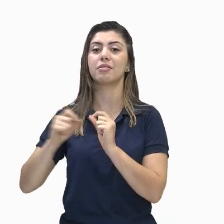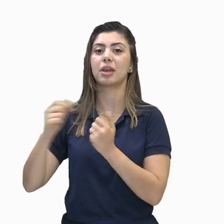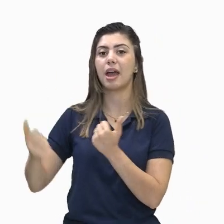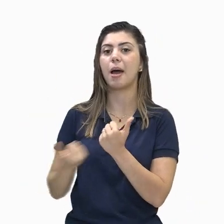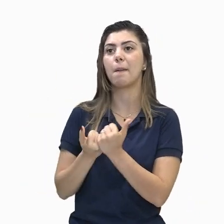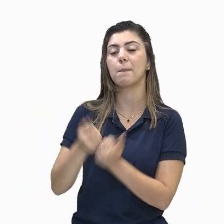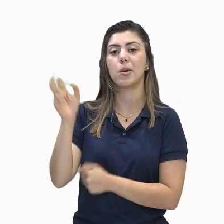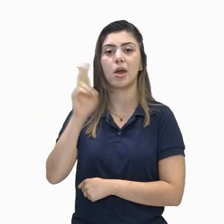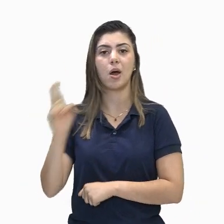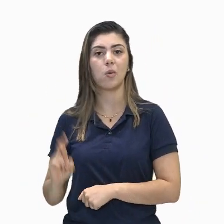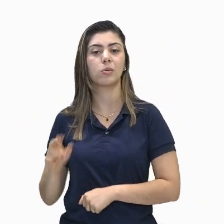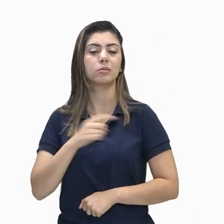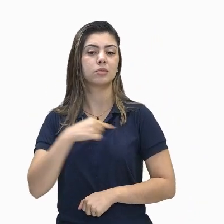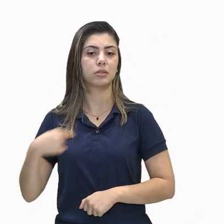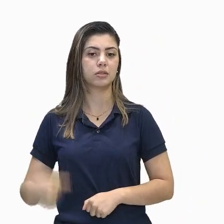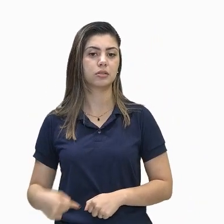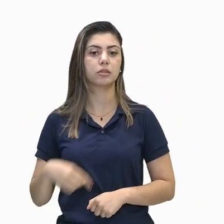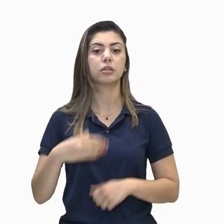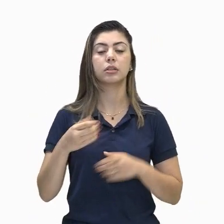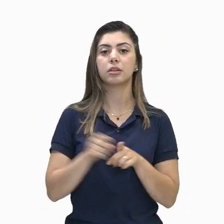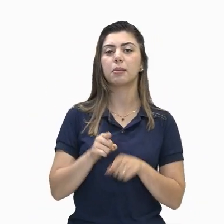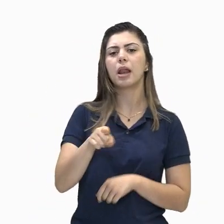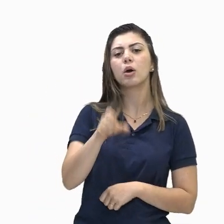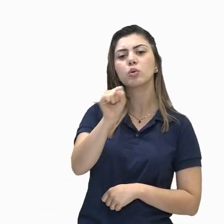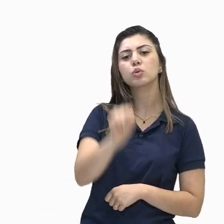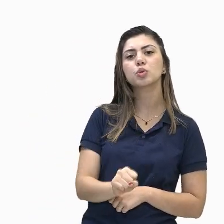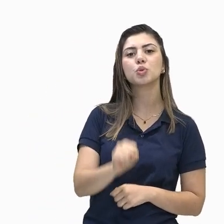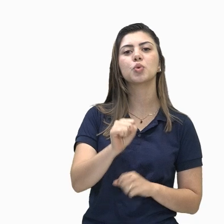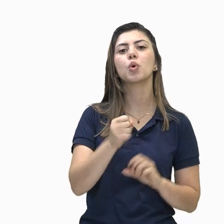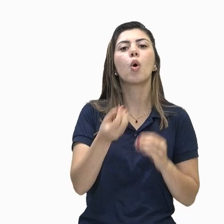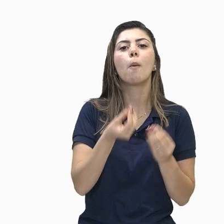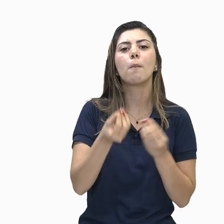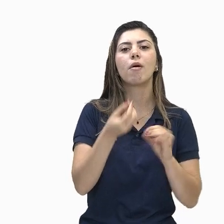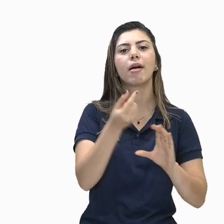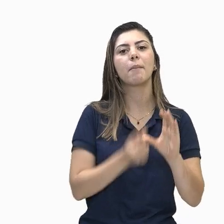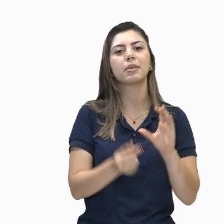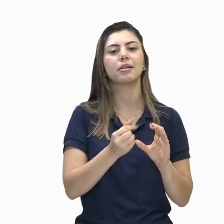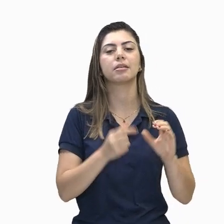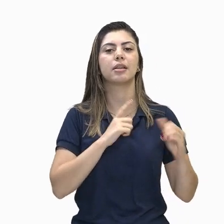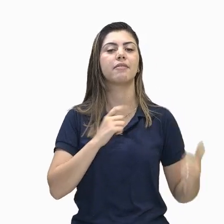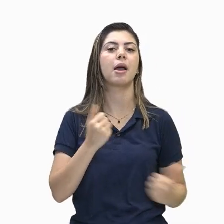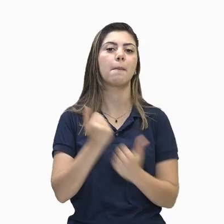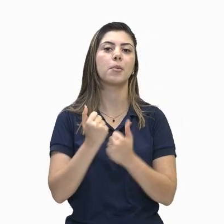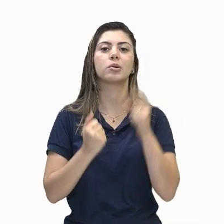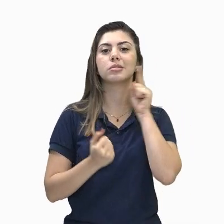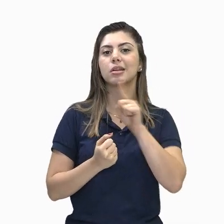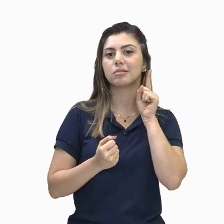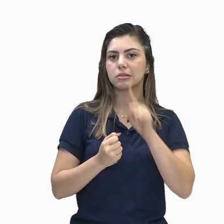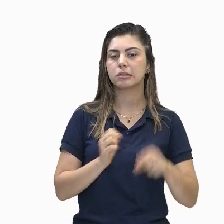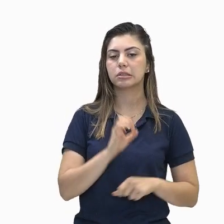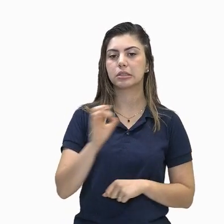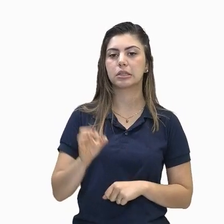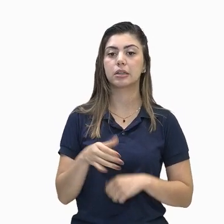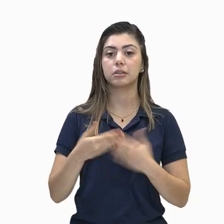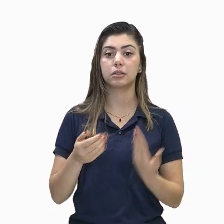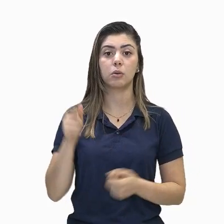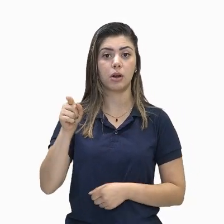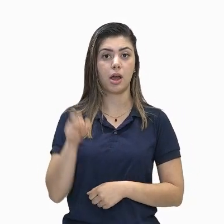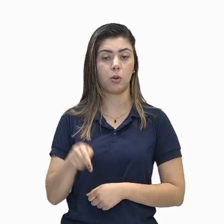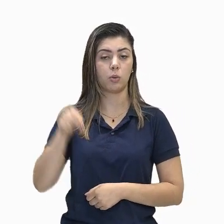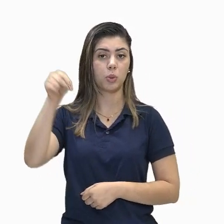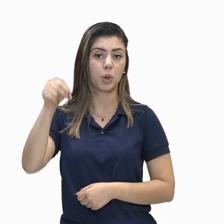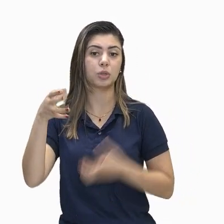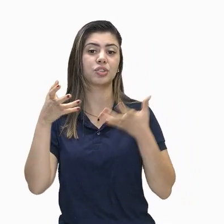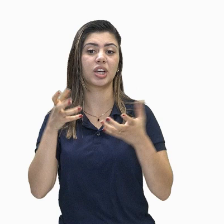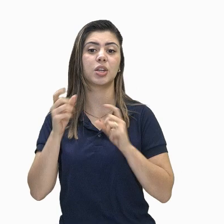também pela China, e o Vietnã do Sul capitalista, que era apoiado pelos Estados Unidos. O Norte